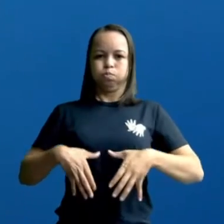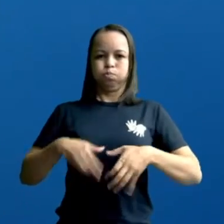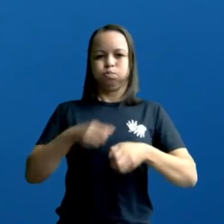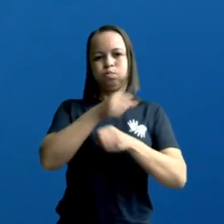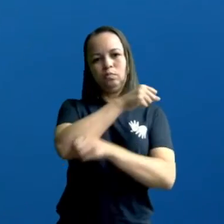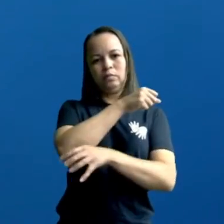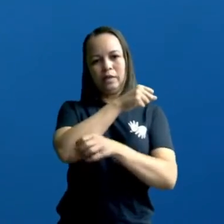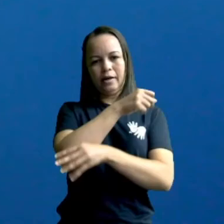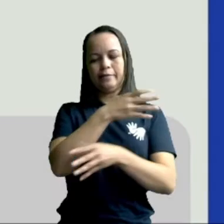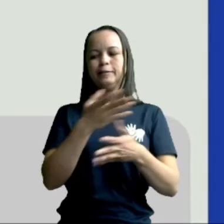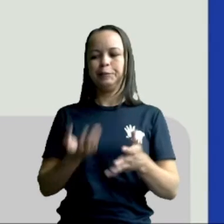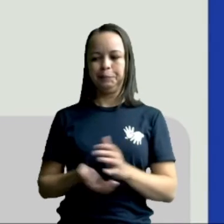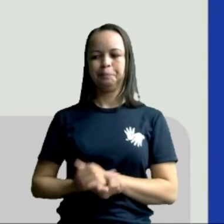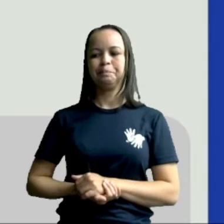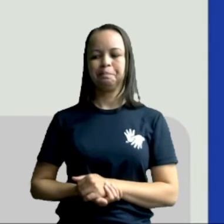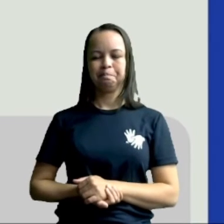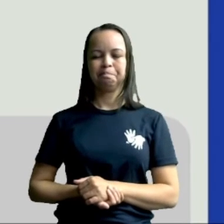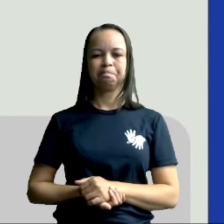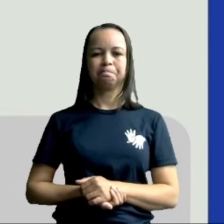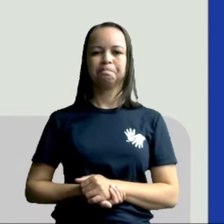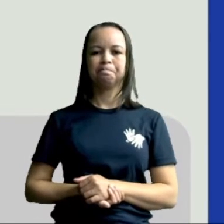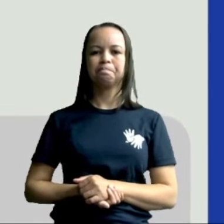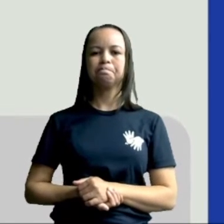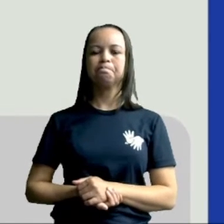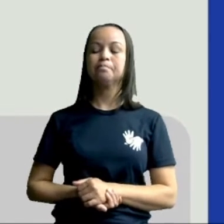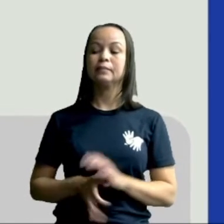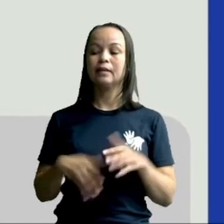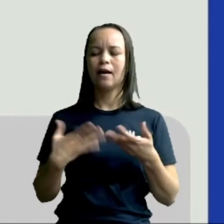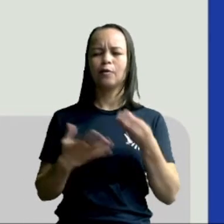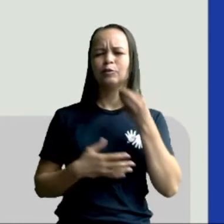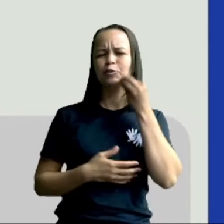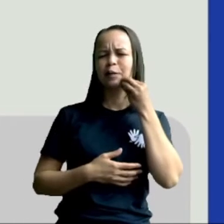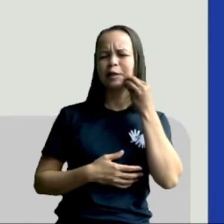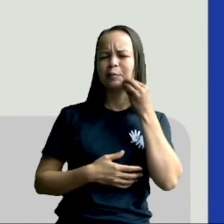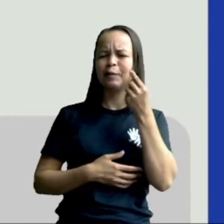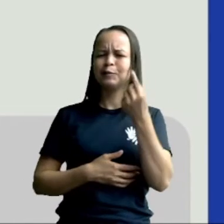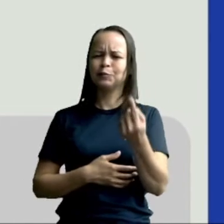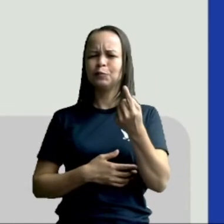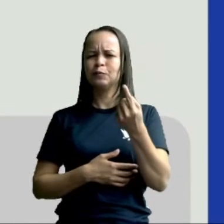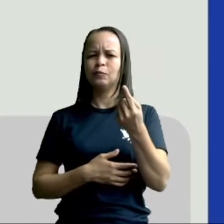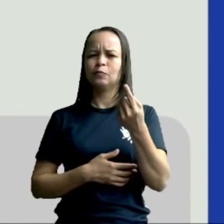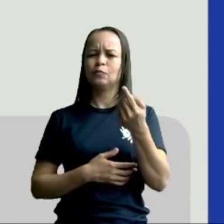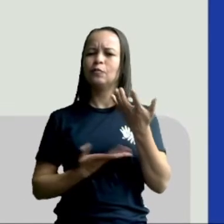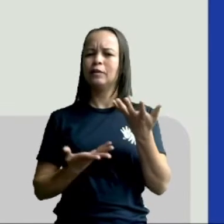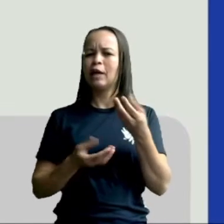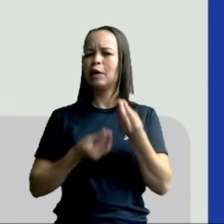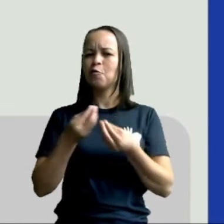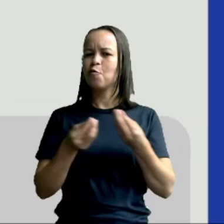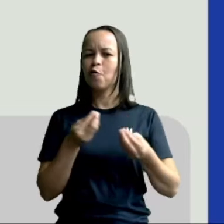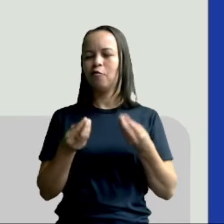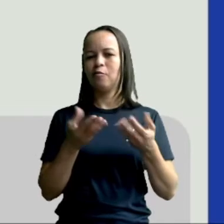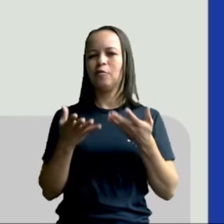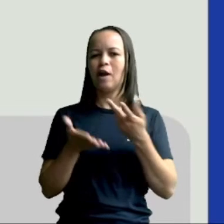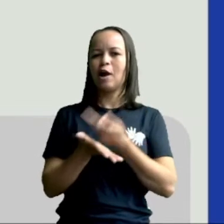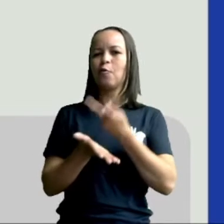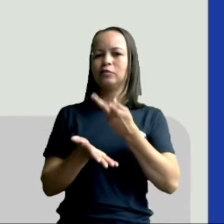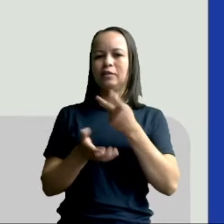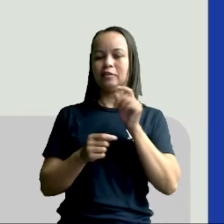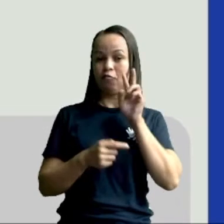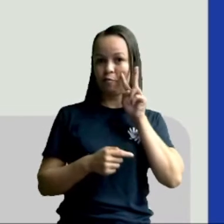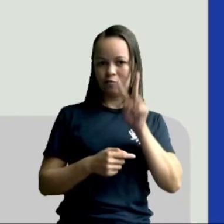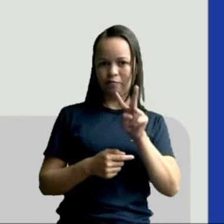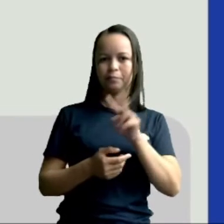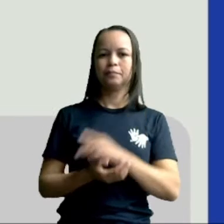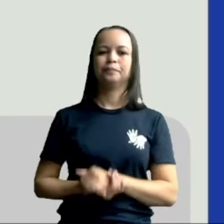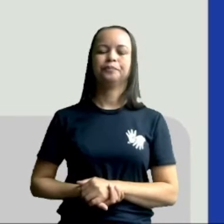mais um pouquinho. O experimento 1, o resultado do experimento. E aí, o que será que aconteceu? Vamos